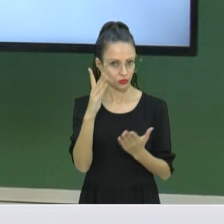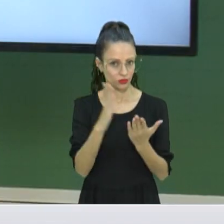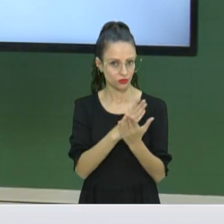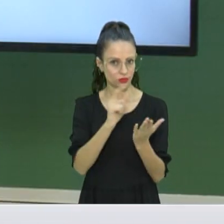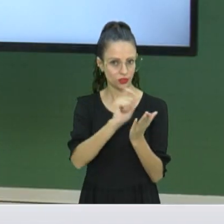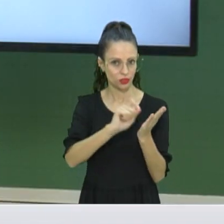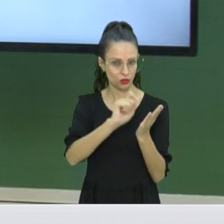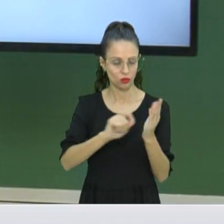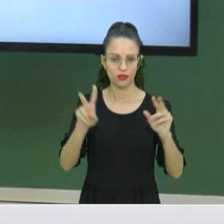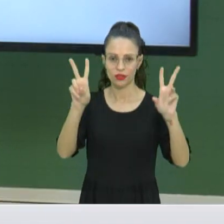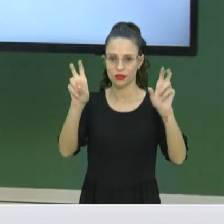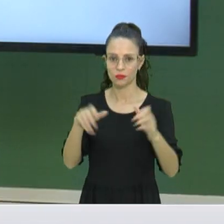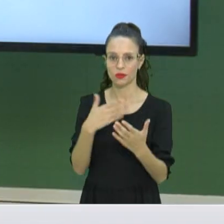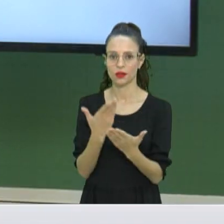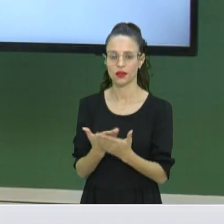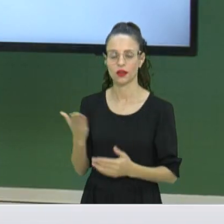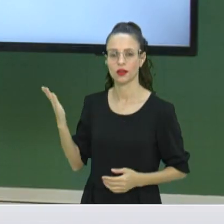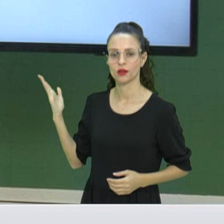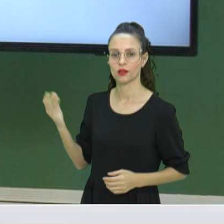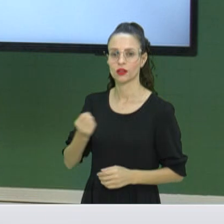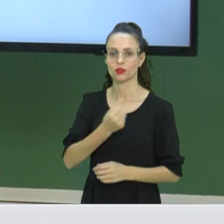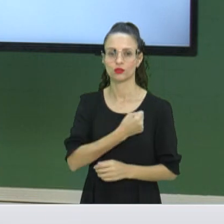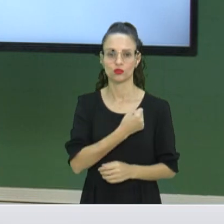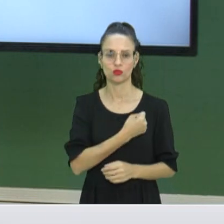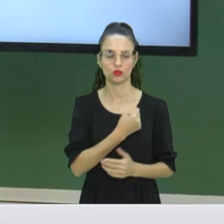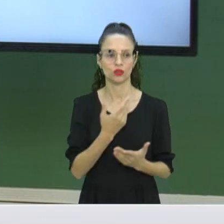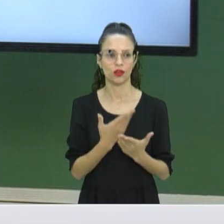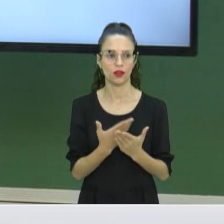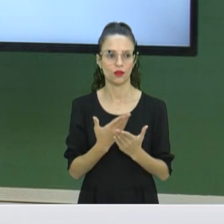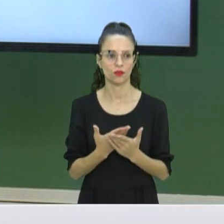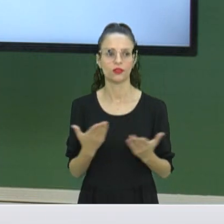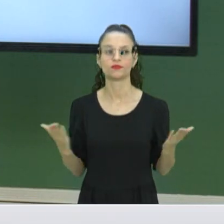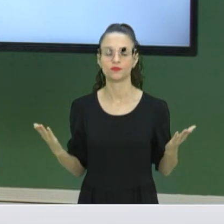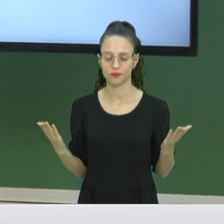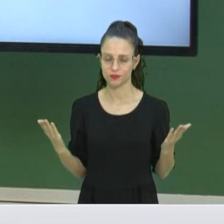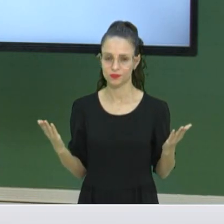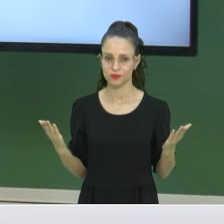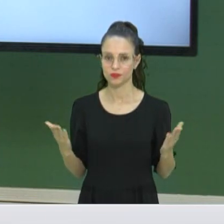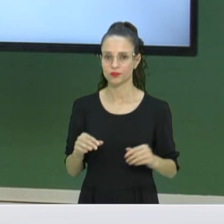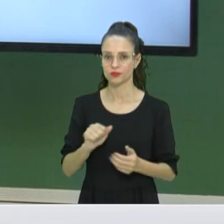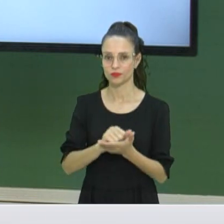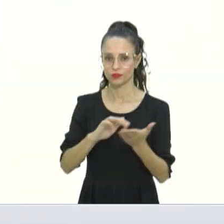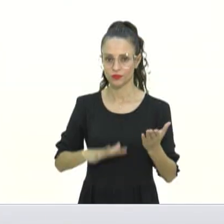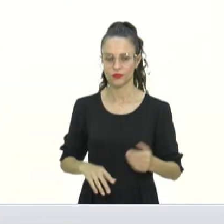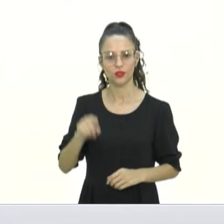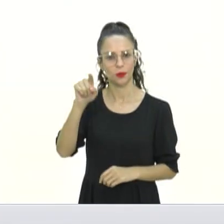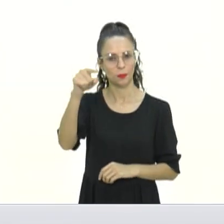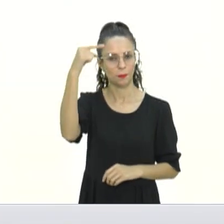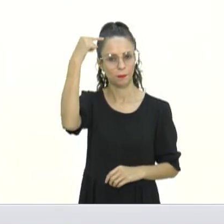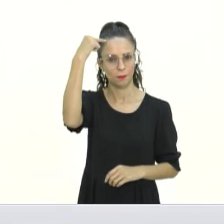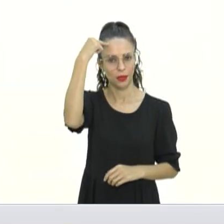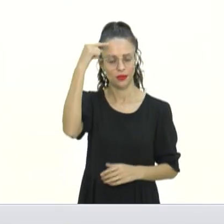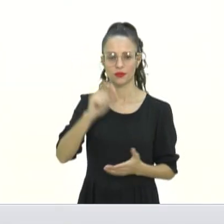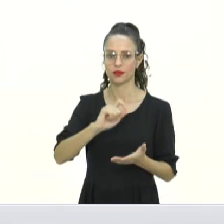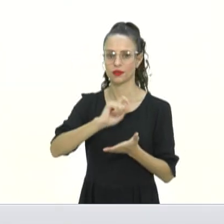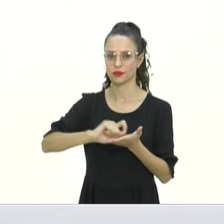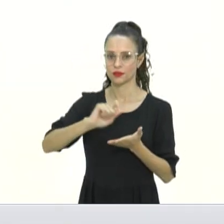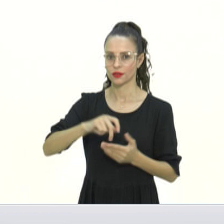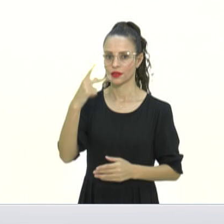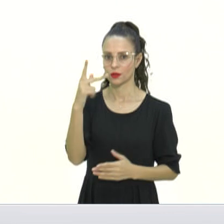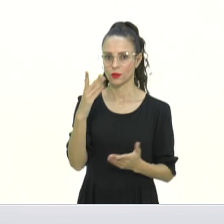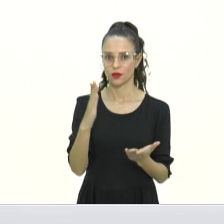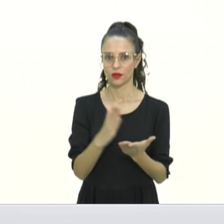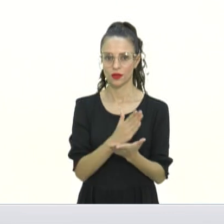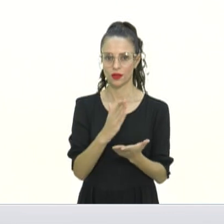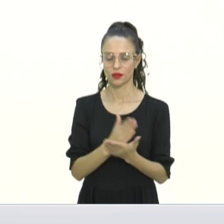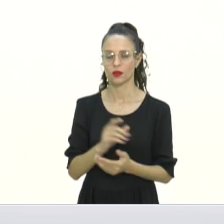aí o tema da aula, o número da nossa aula e a atividade. Pense e escreva no seu